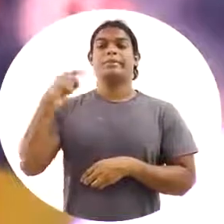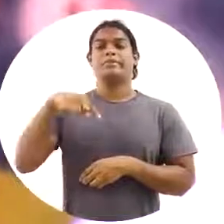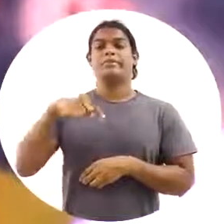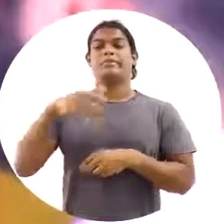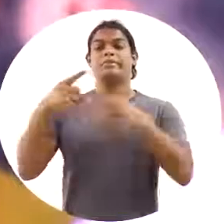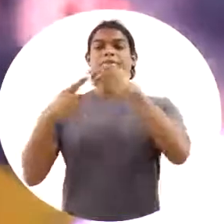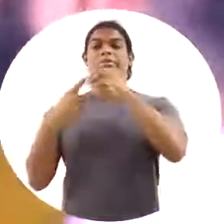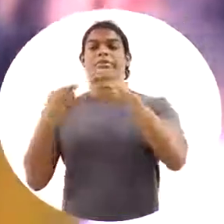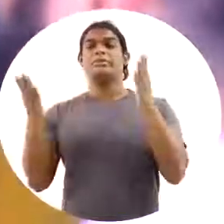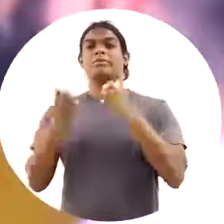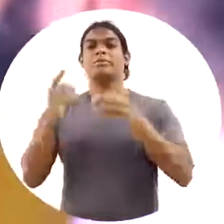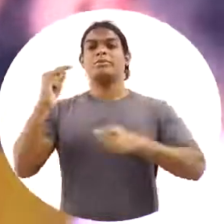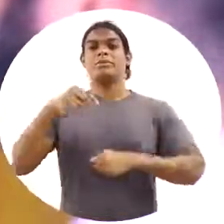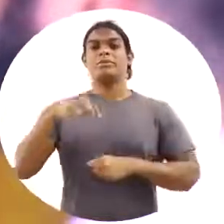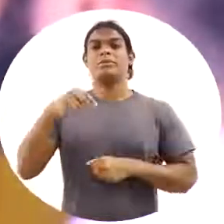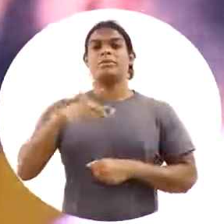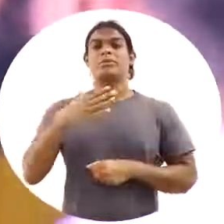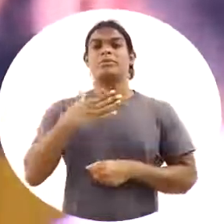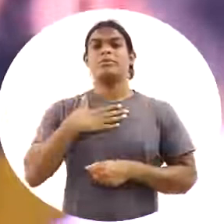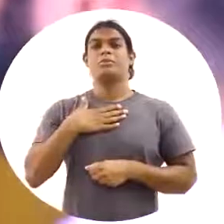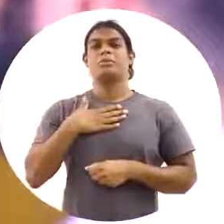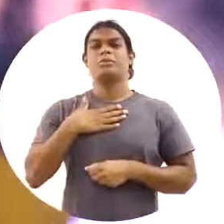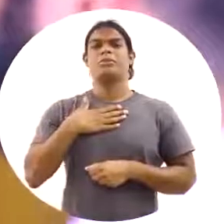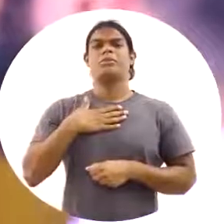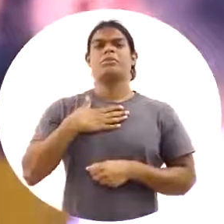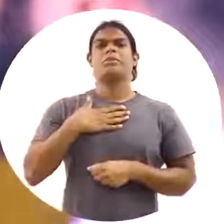foi o CMPBS, né, que eu te falei,